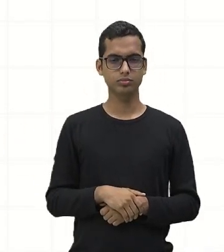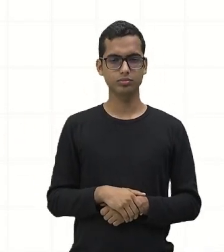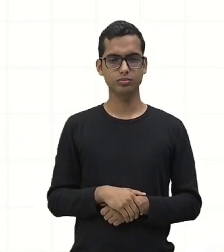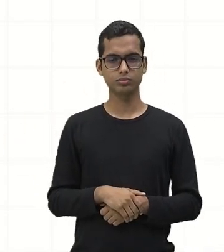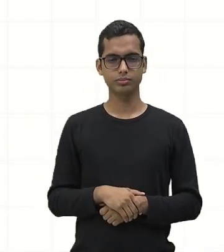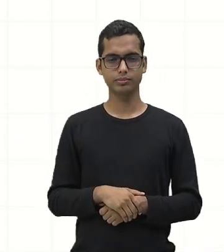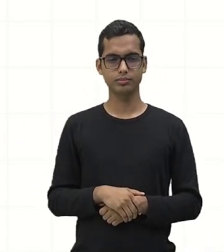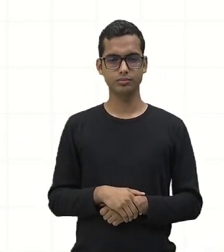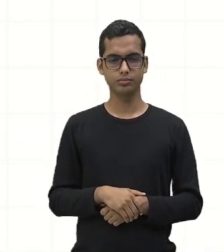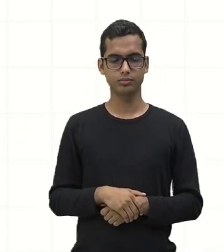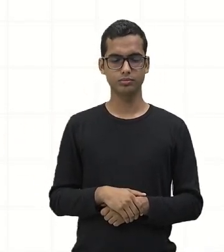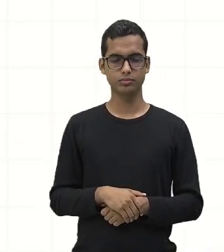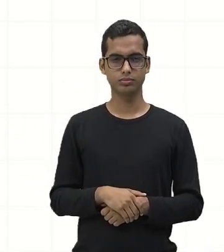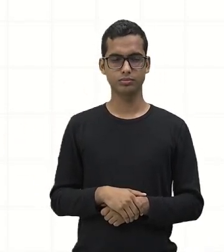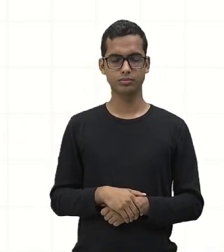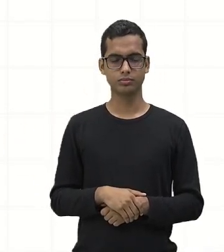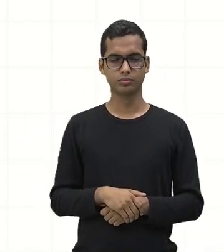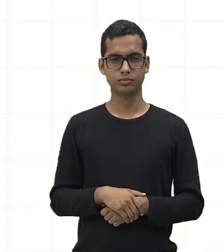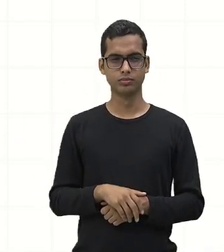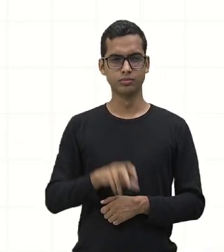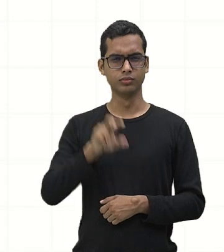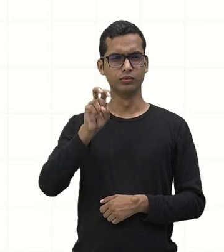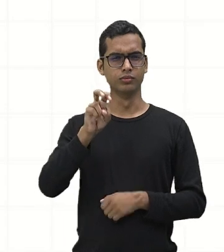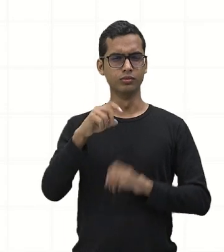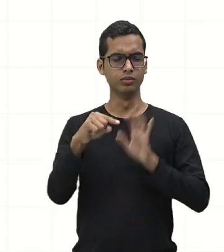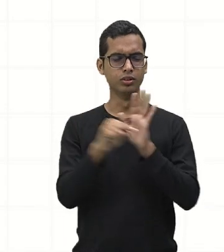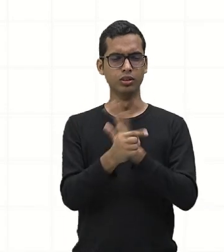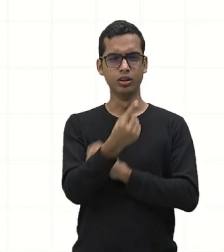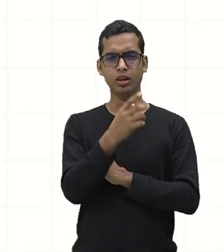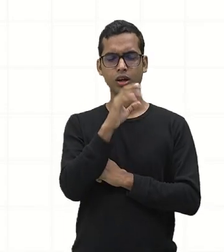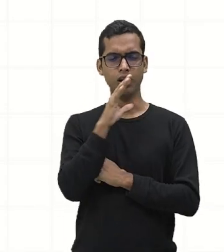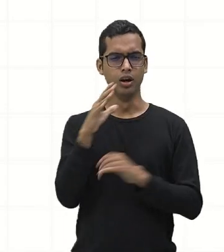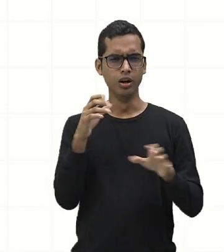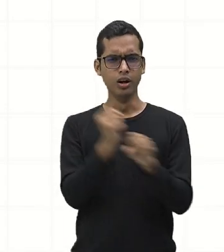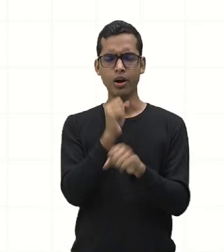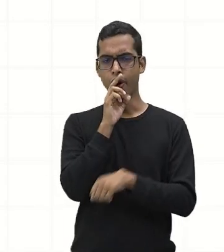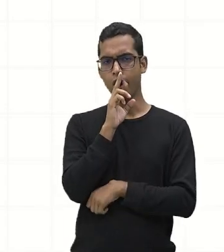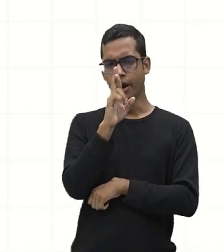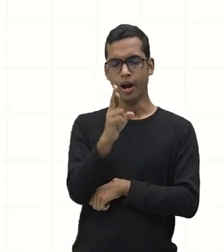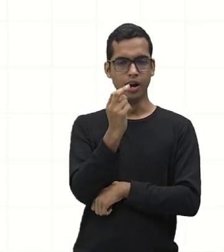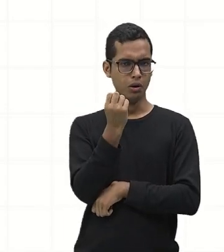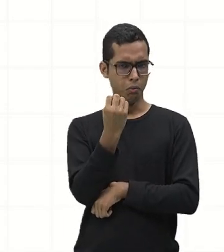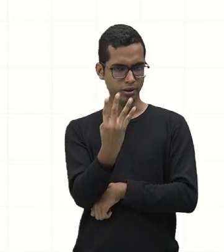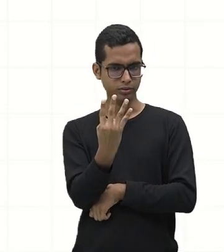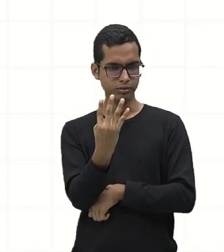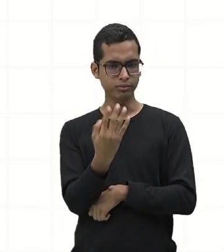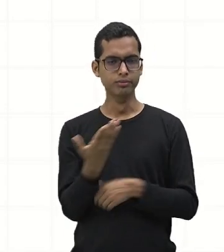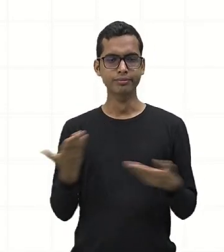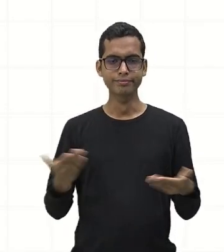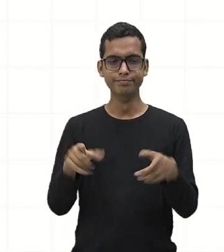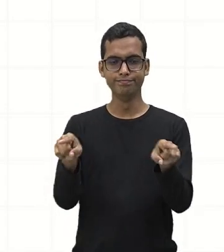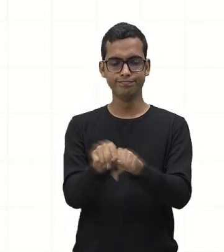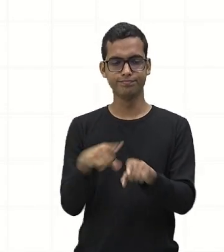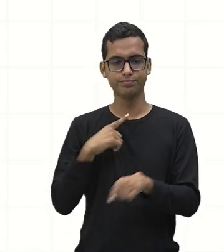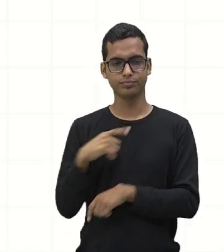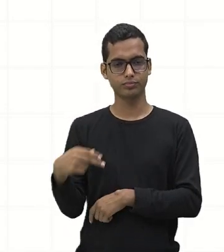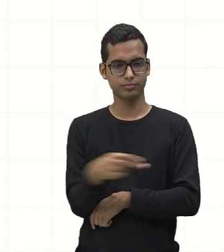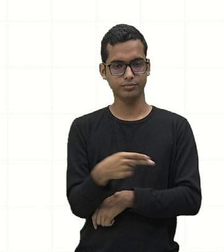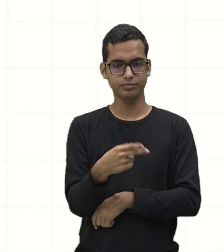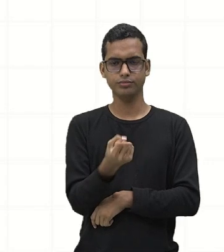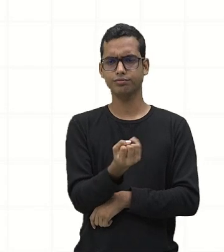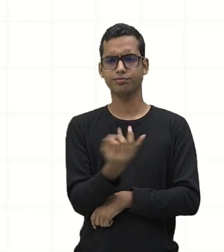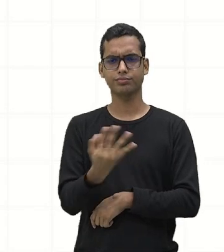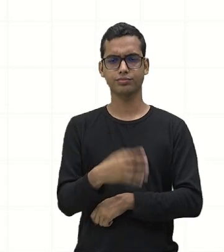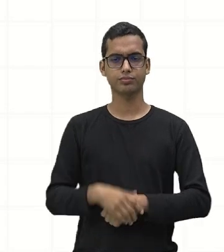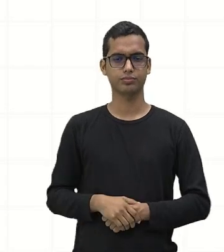Subtraindo aqui os expoentes, nós temos 5 menos 1 é igual a 4. 3 elevado na quarta, né?